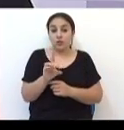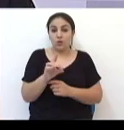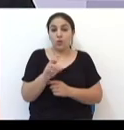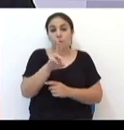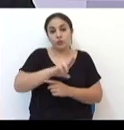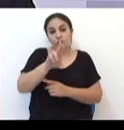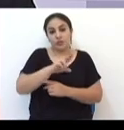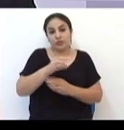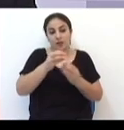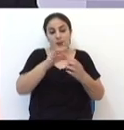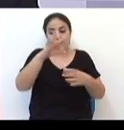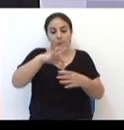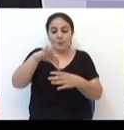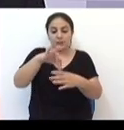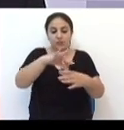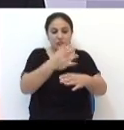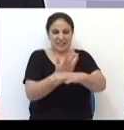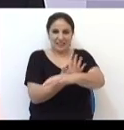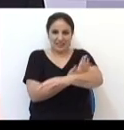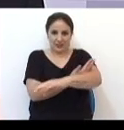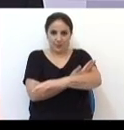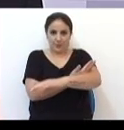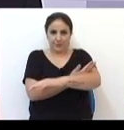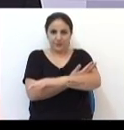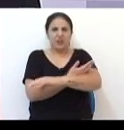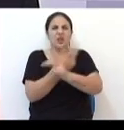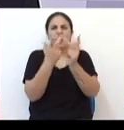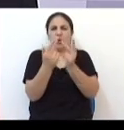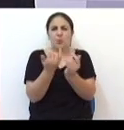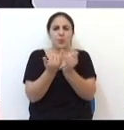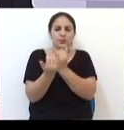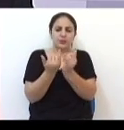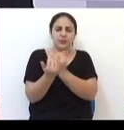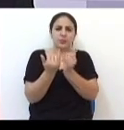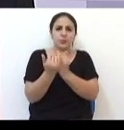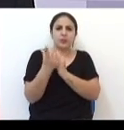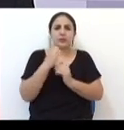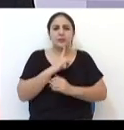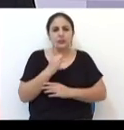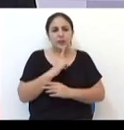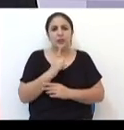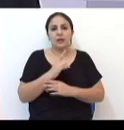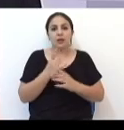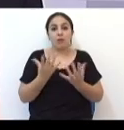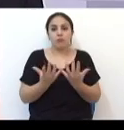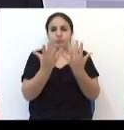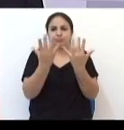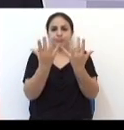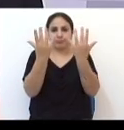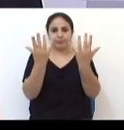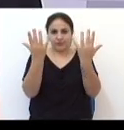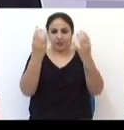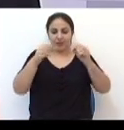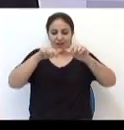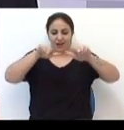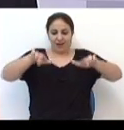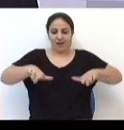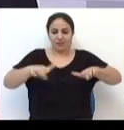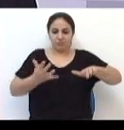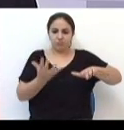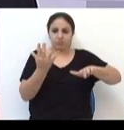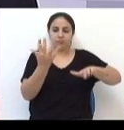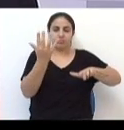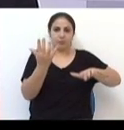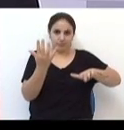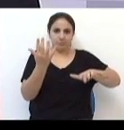lote com plantio de grama, os lotes que estão hoje, enfim, com mato alto, né, capoeira, que acabam